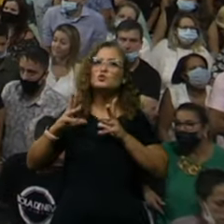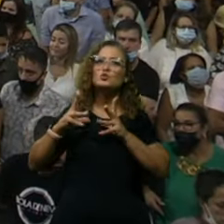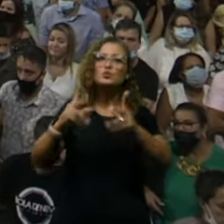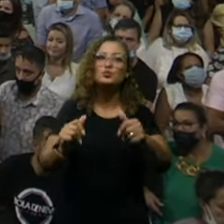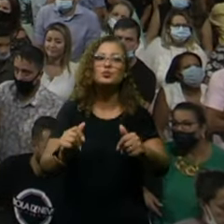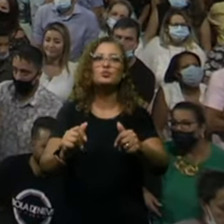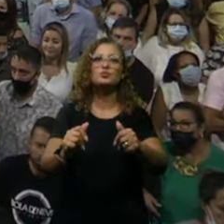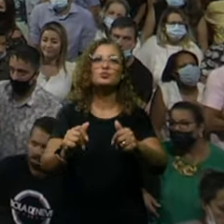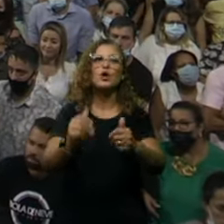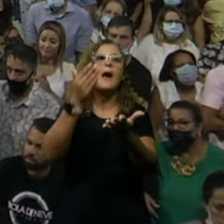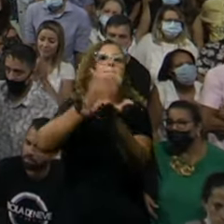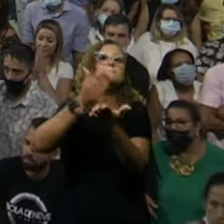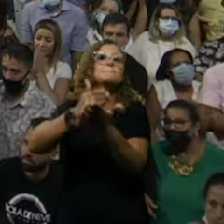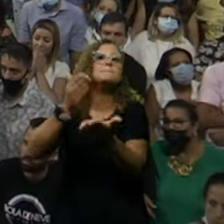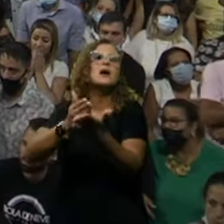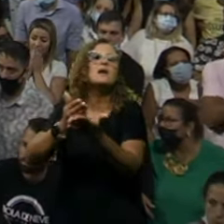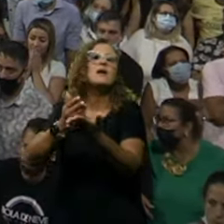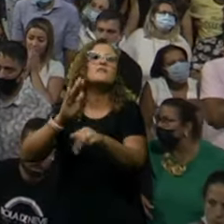E aí